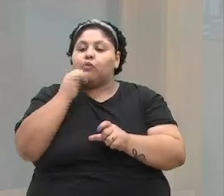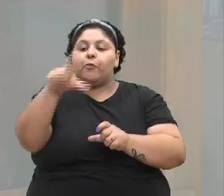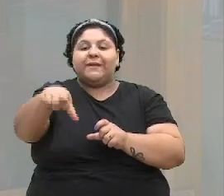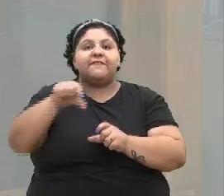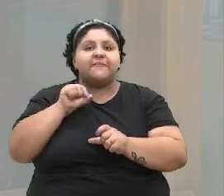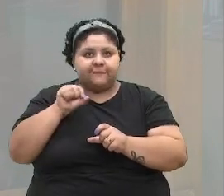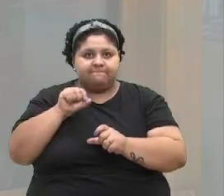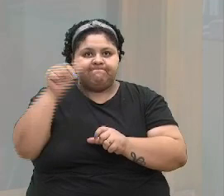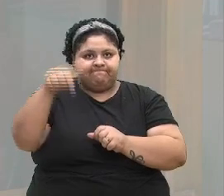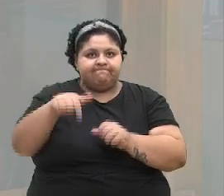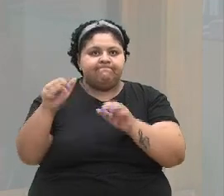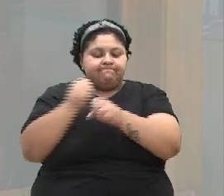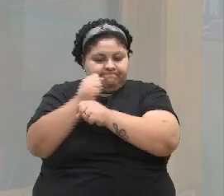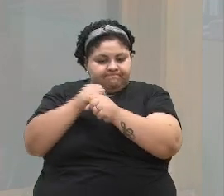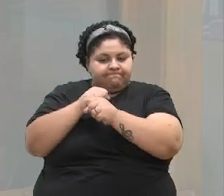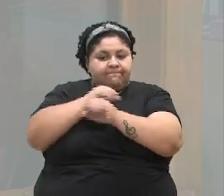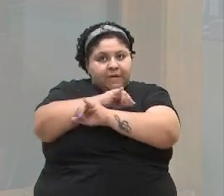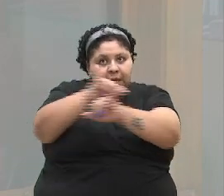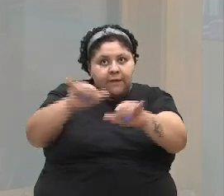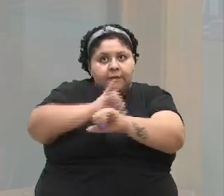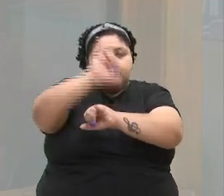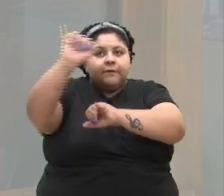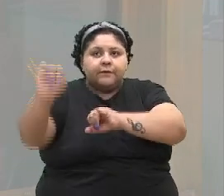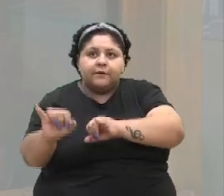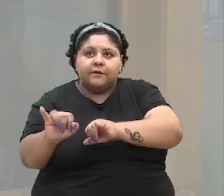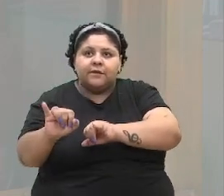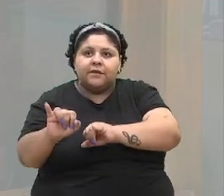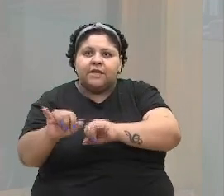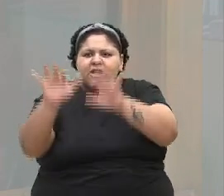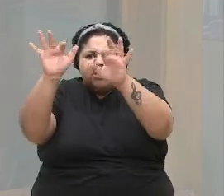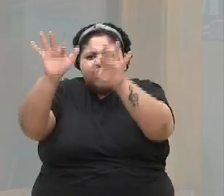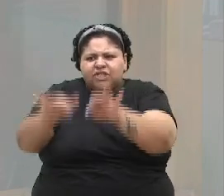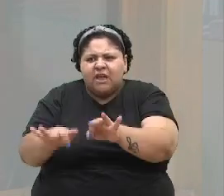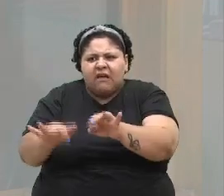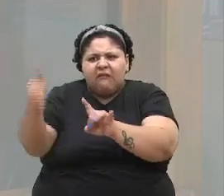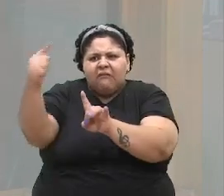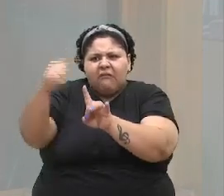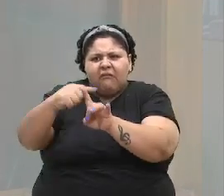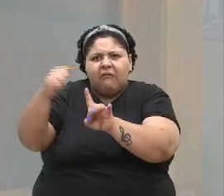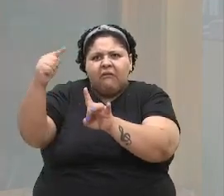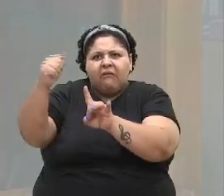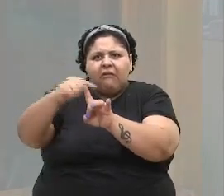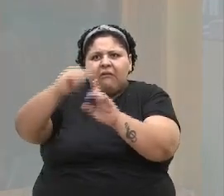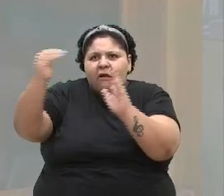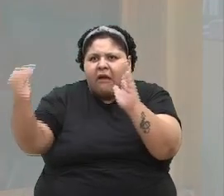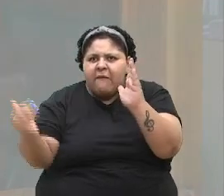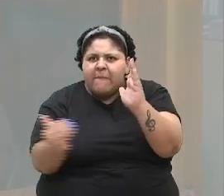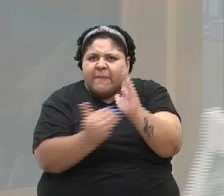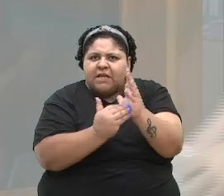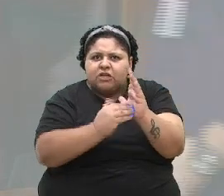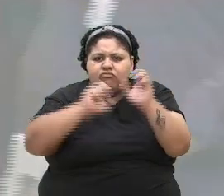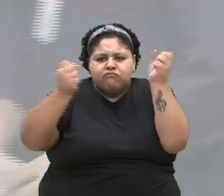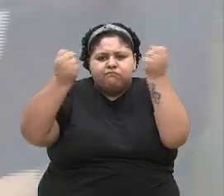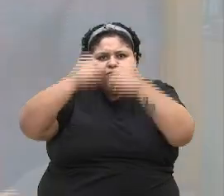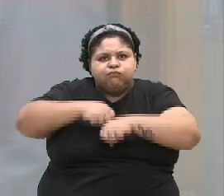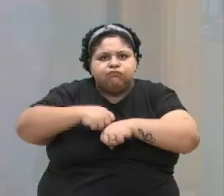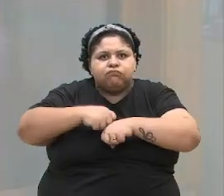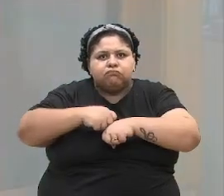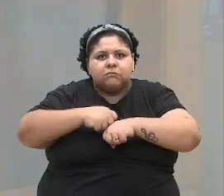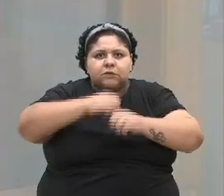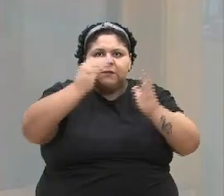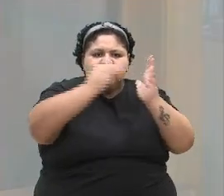ano, a campanha internacional é Chega de estereótipos, abaixo o capacitismo.